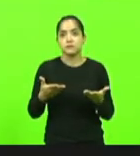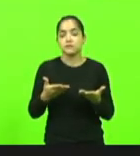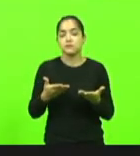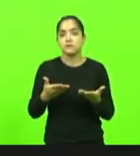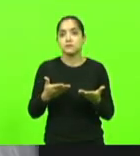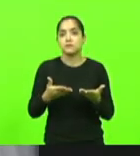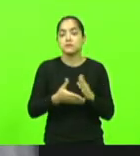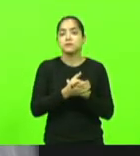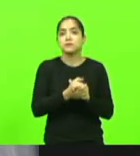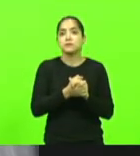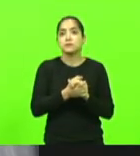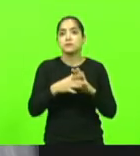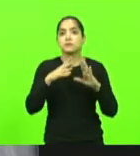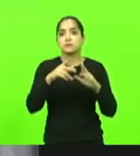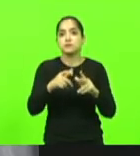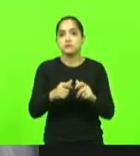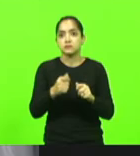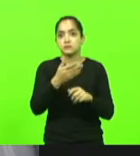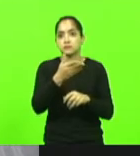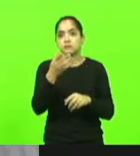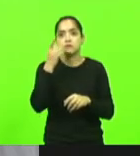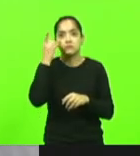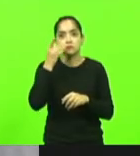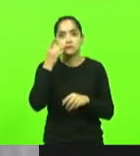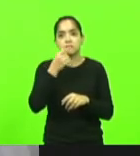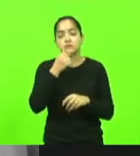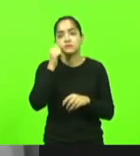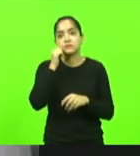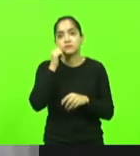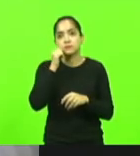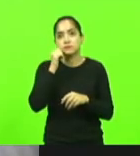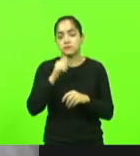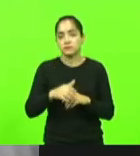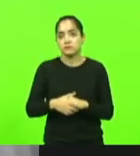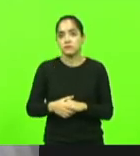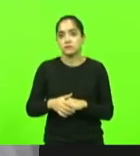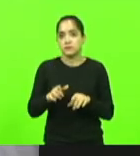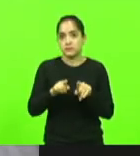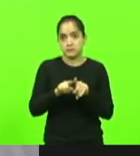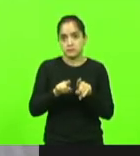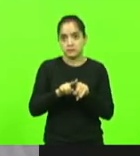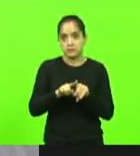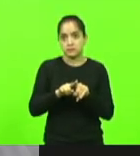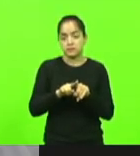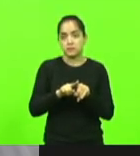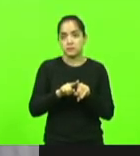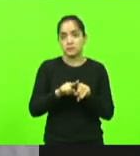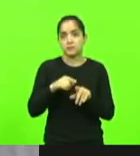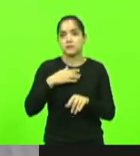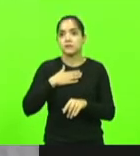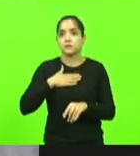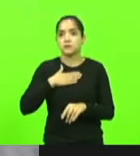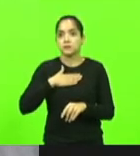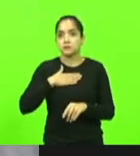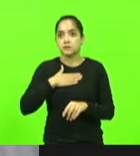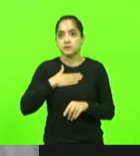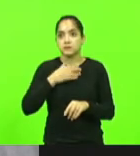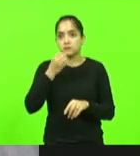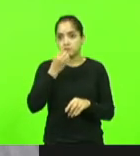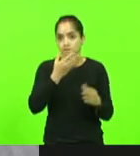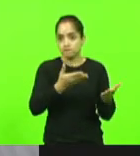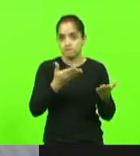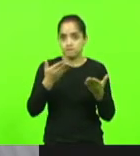e cumprimentar todos os senhores deputados, as deputadas, e também desejar as